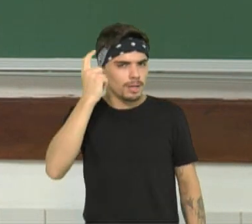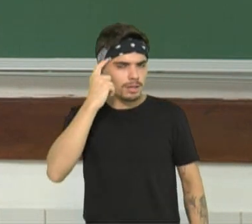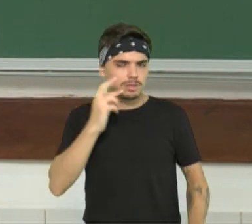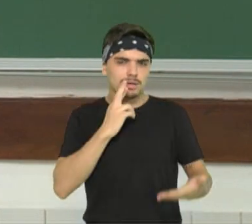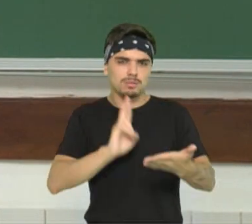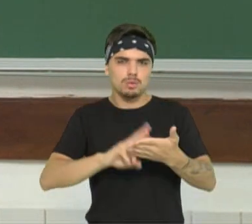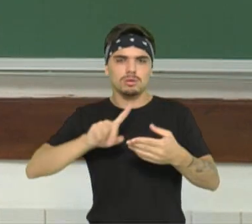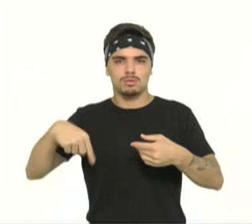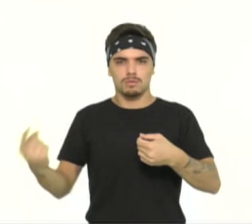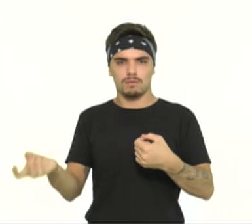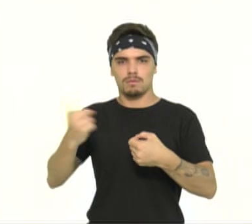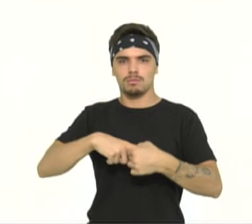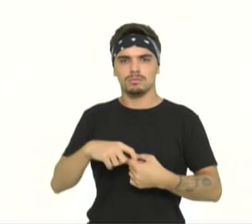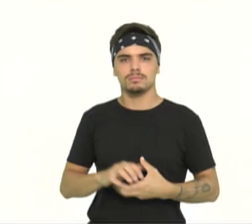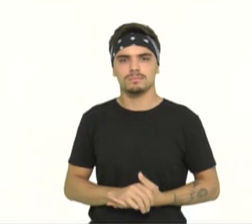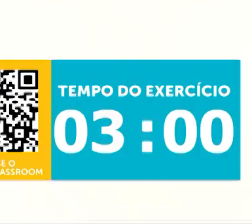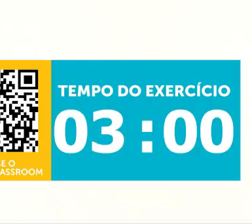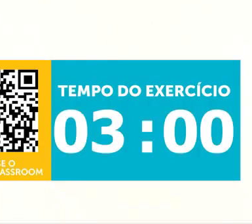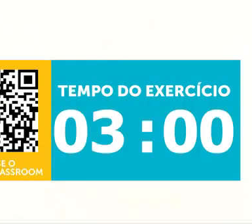sua resposta.